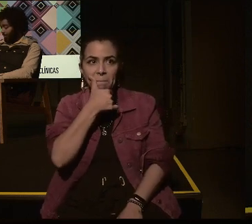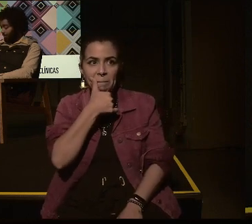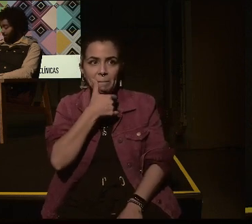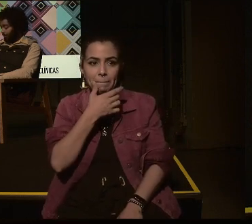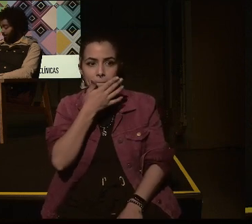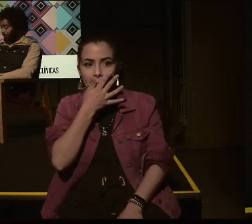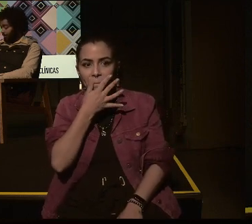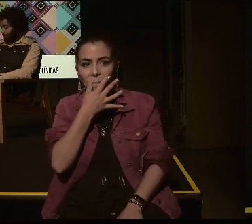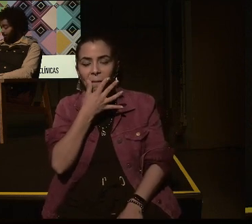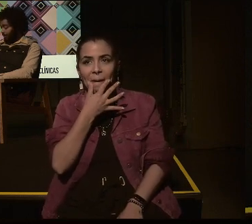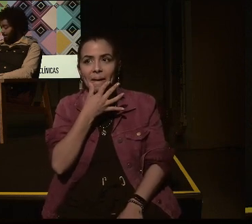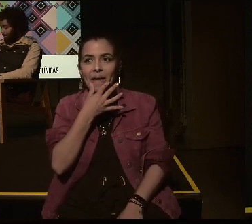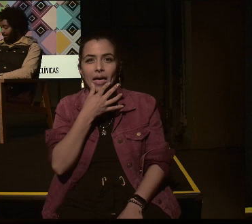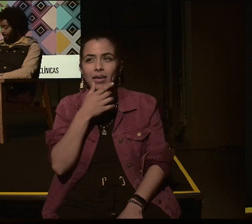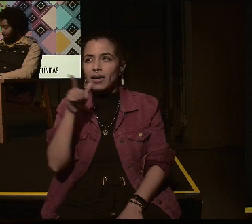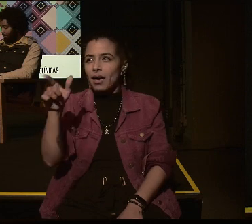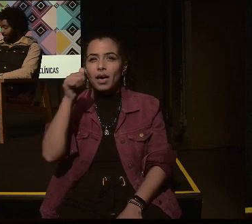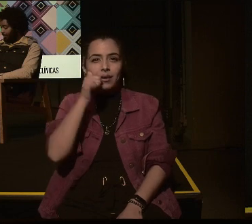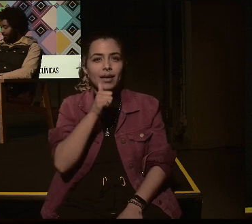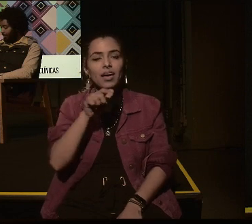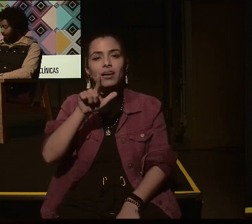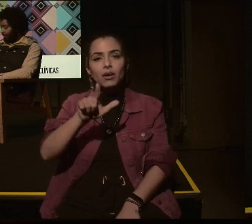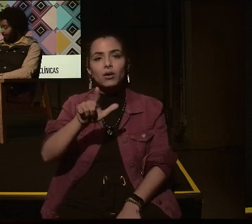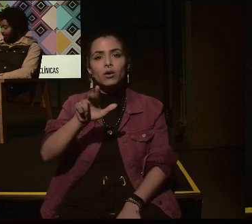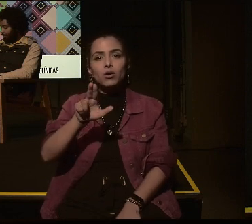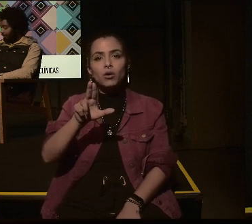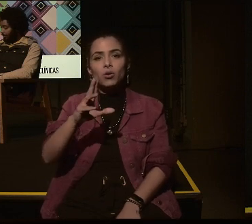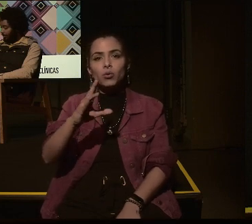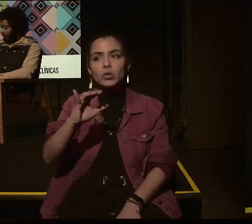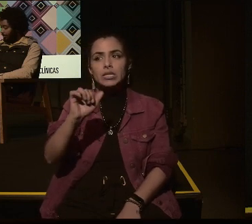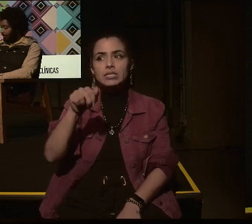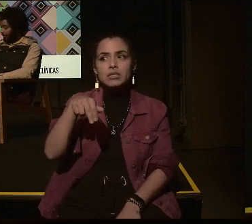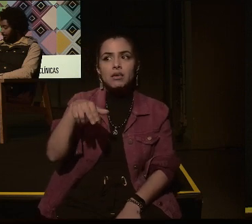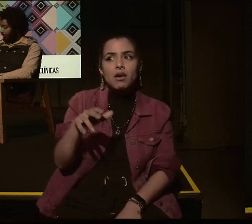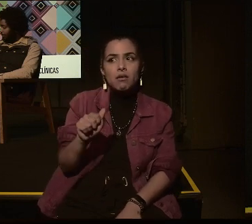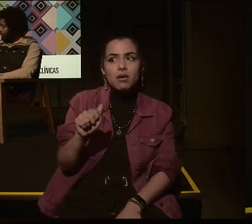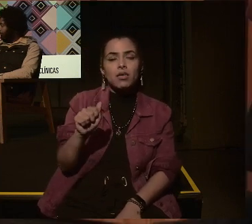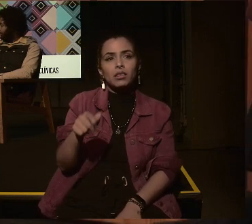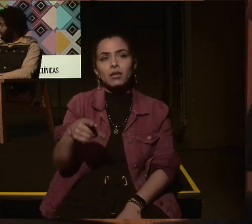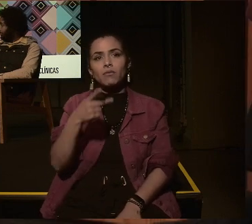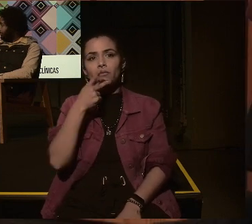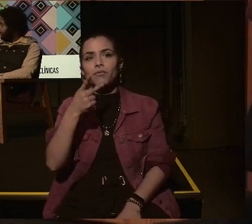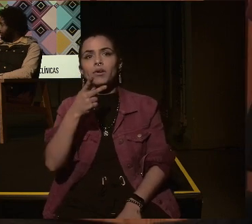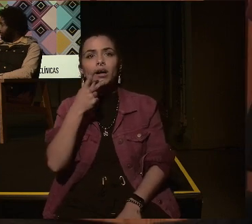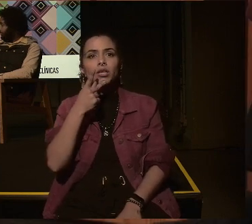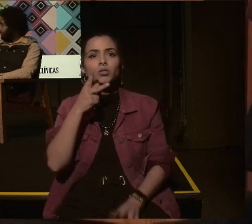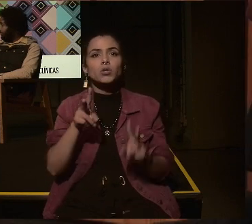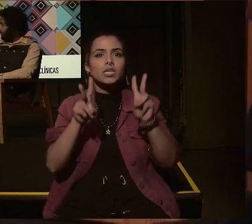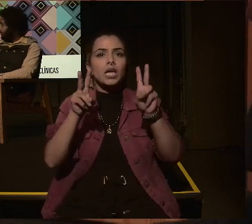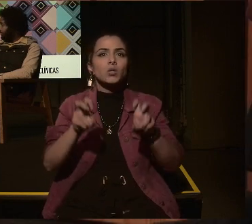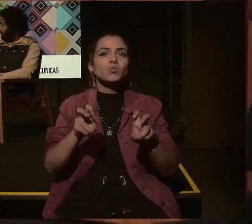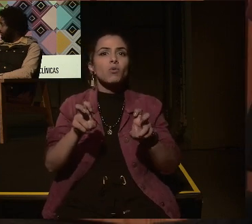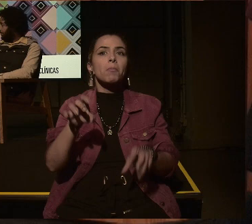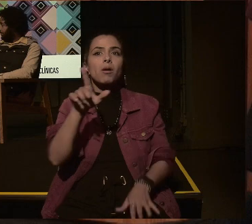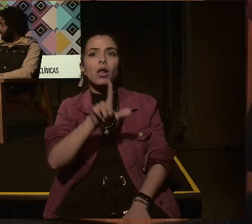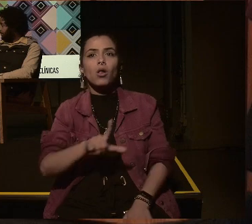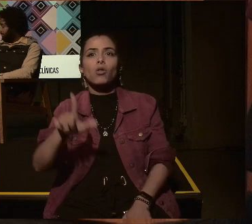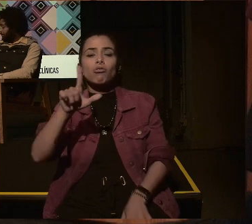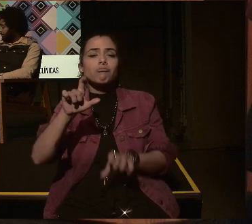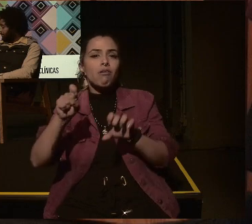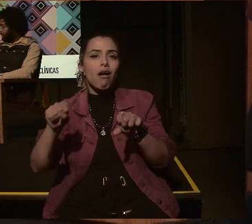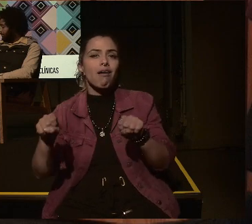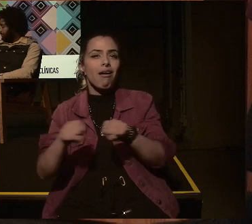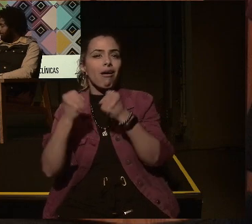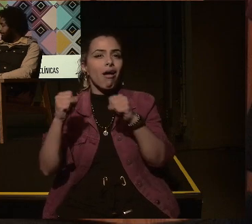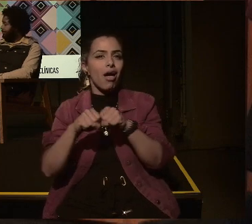Luciana foi falando, da quebra de uma das lógicas do mito da democracia racial, que faz com que determinadas coisas fiquem